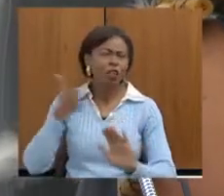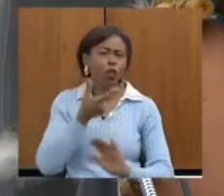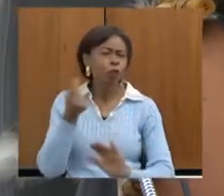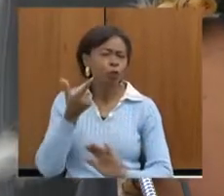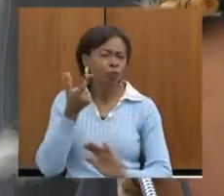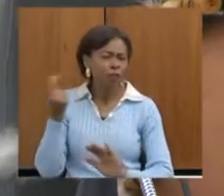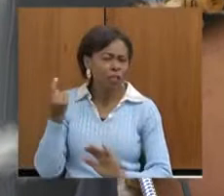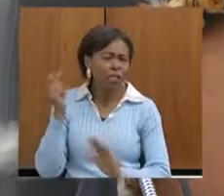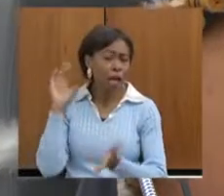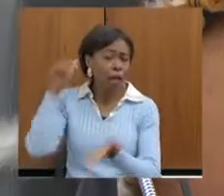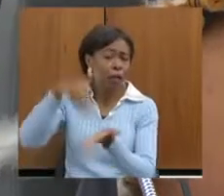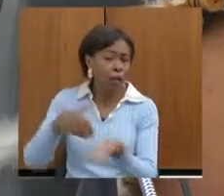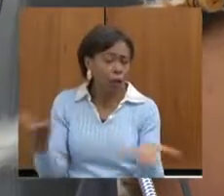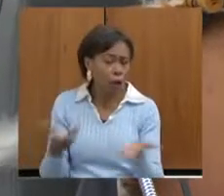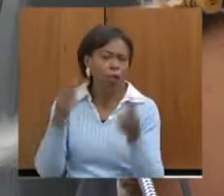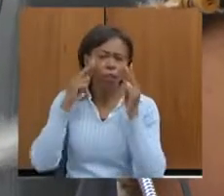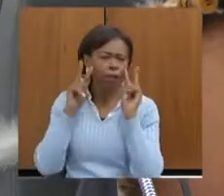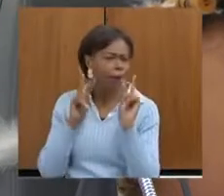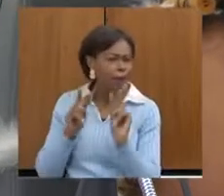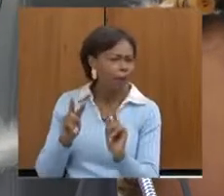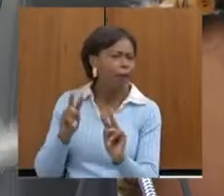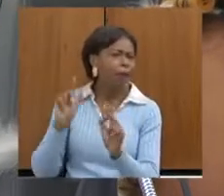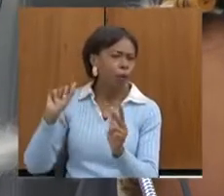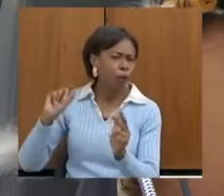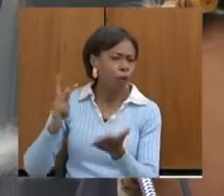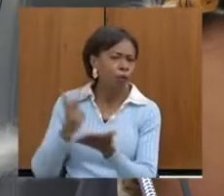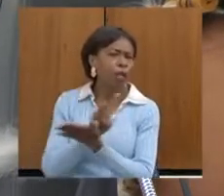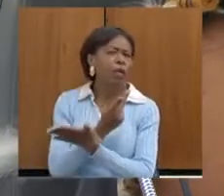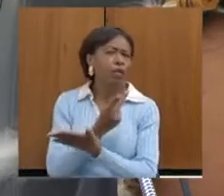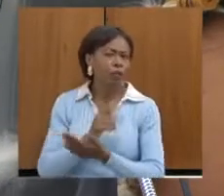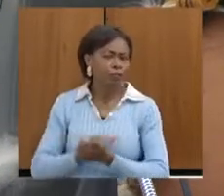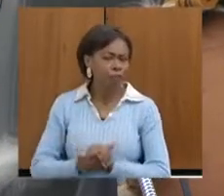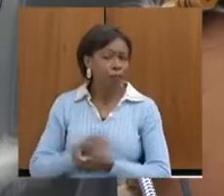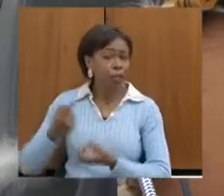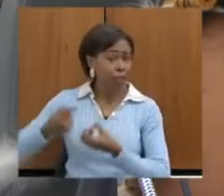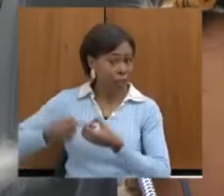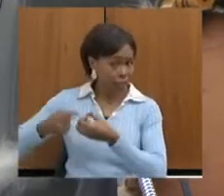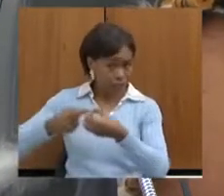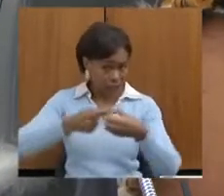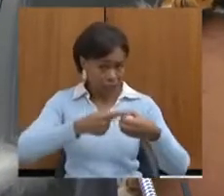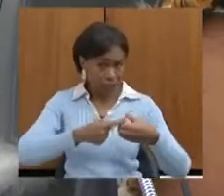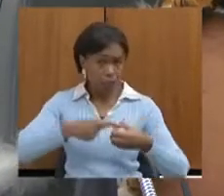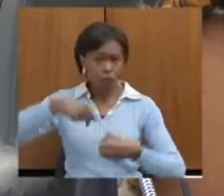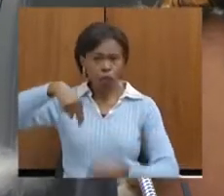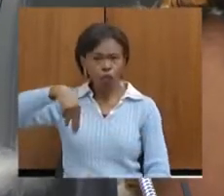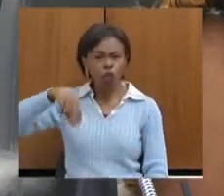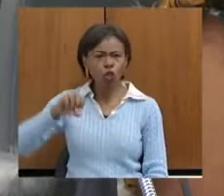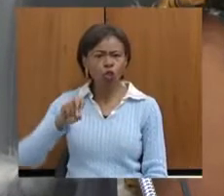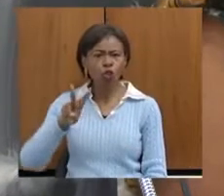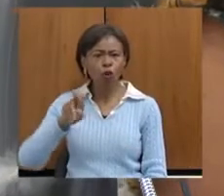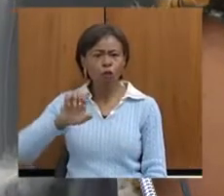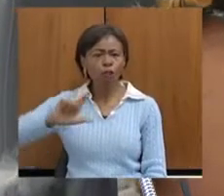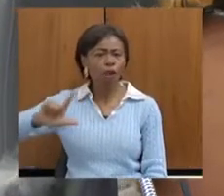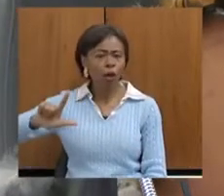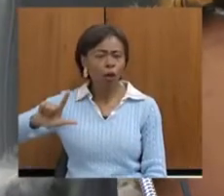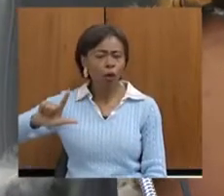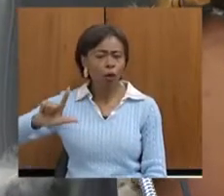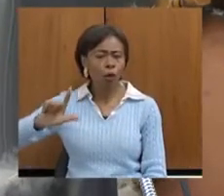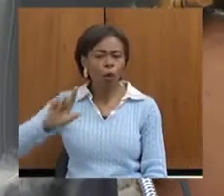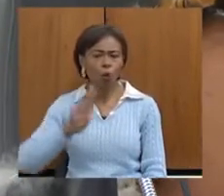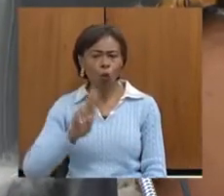vendo desdobramento disso nas cidades nova novela a